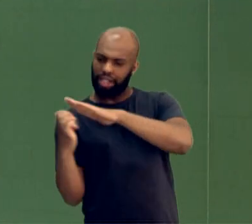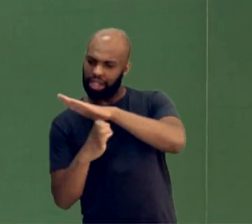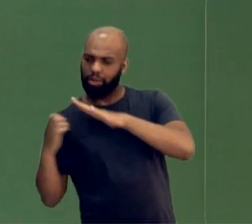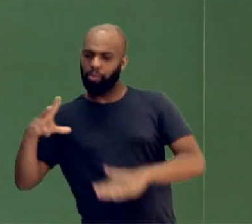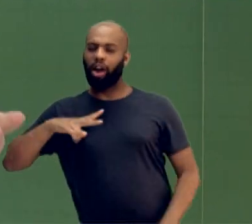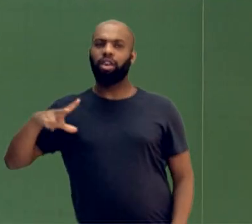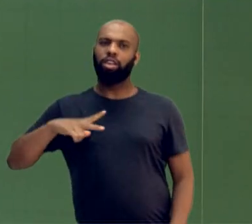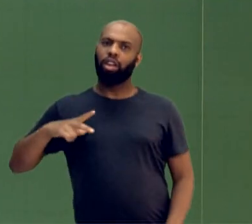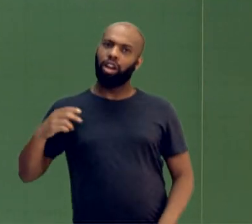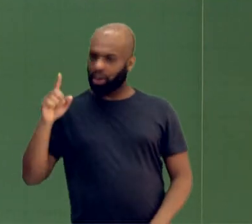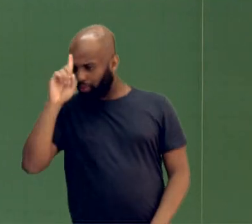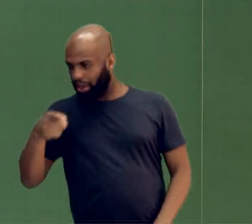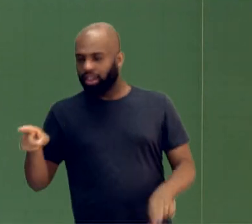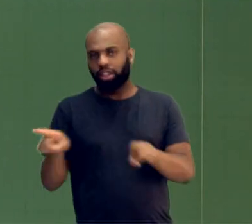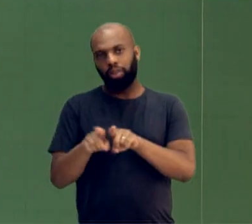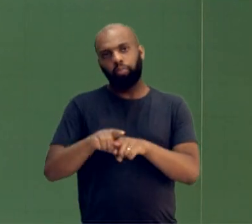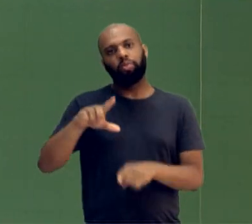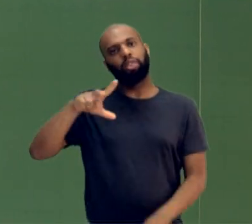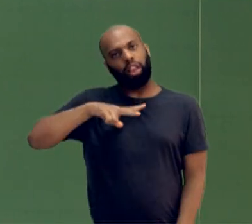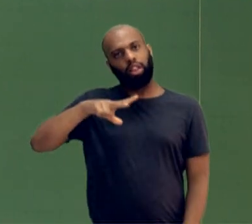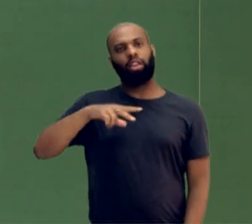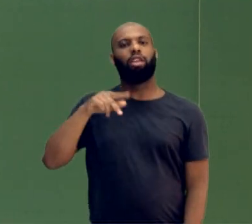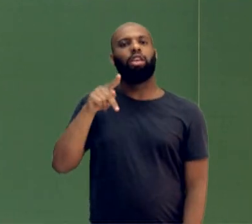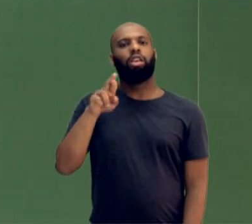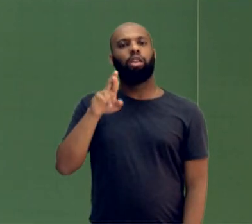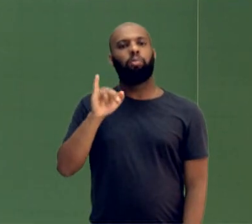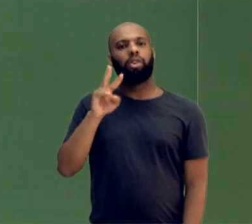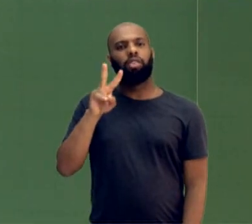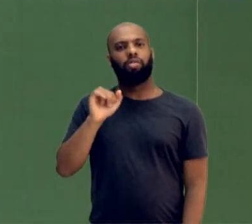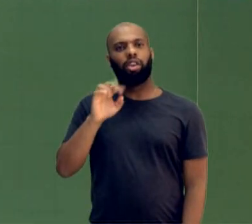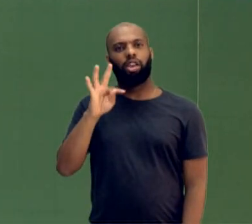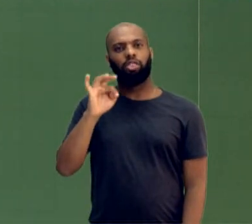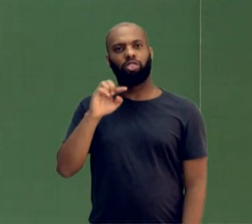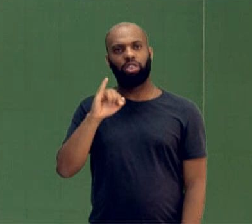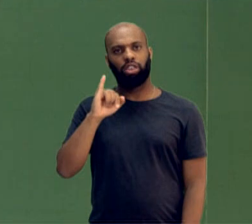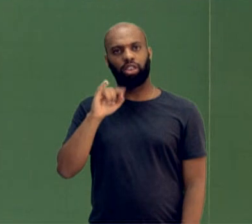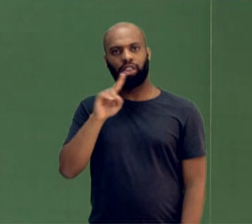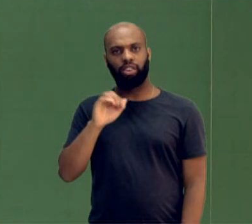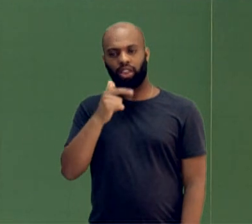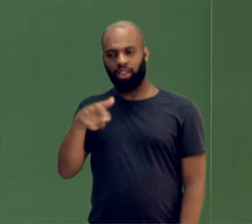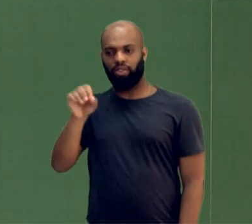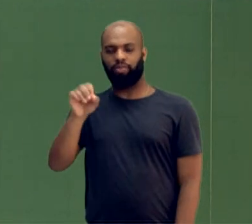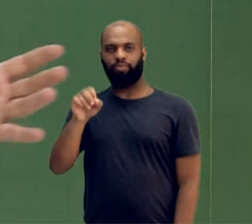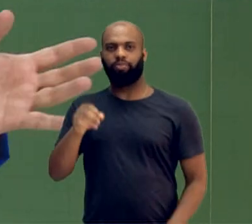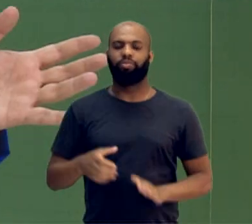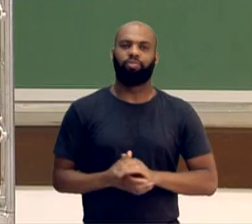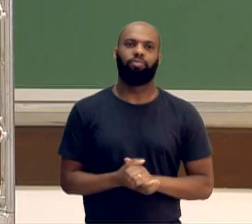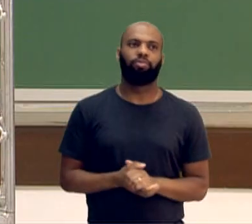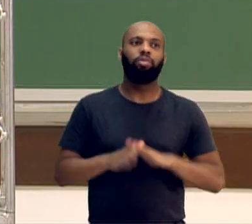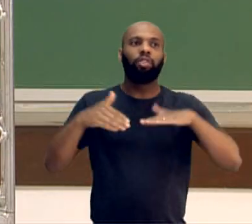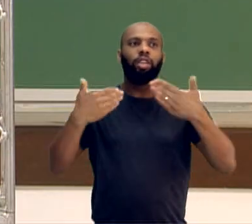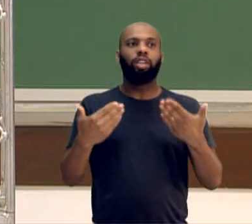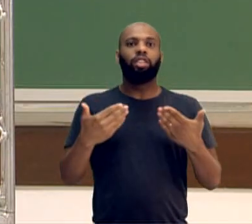É o ideal privatizador, né? A privatização, quando ocorre, o Estado não controla mais.